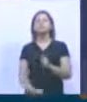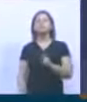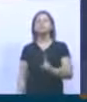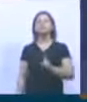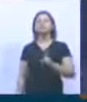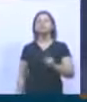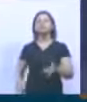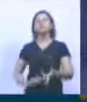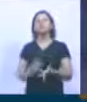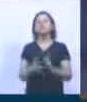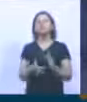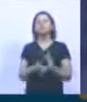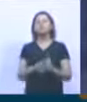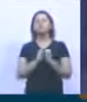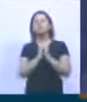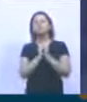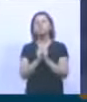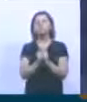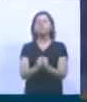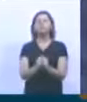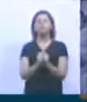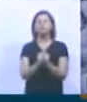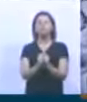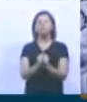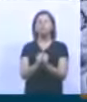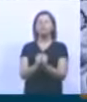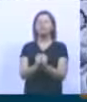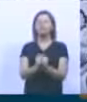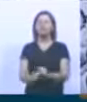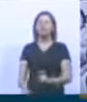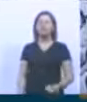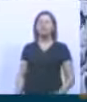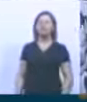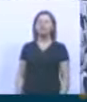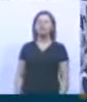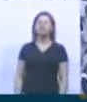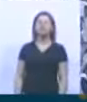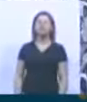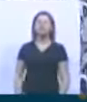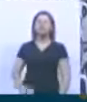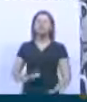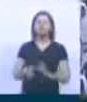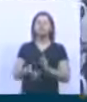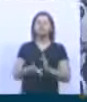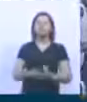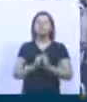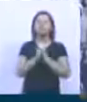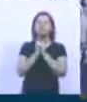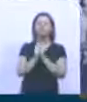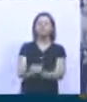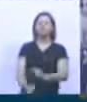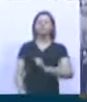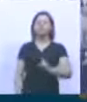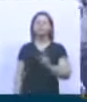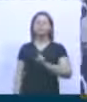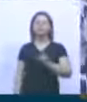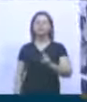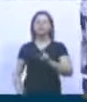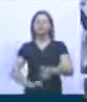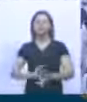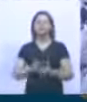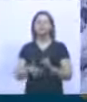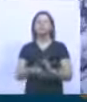Contigo estou. O Senhor não te abandona. O Senhor não te abandonou. E Ele nunca te abandonará. O